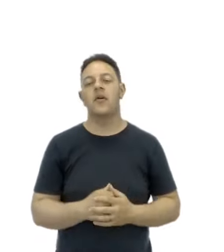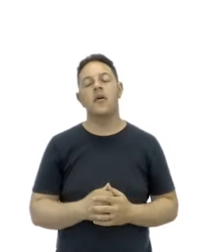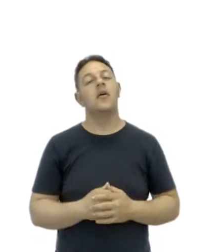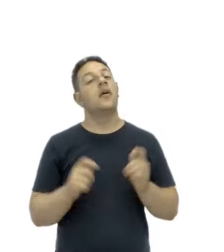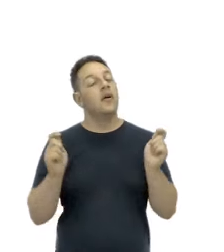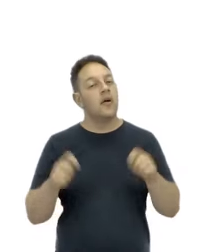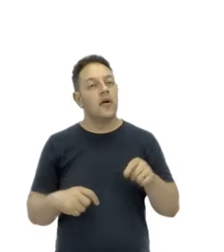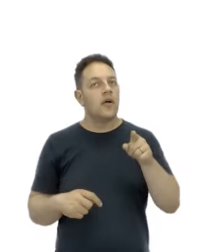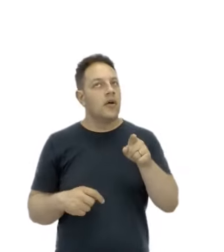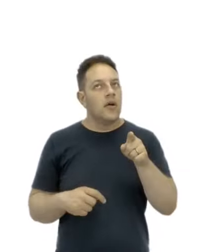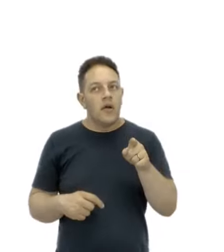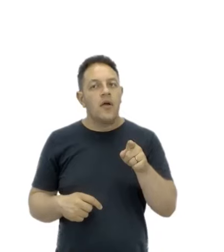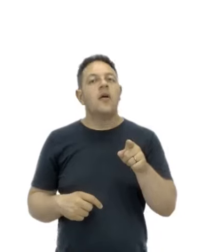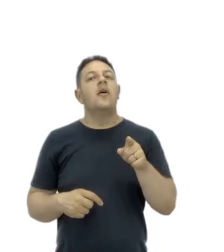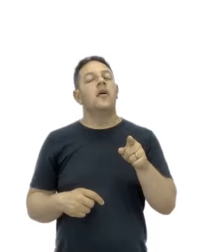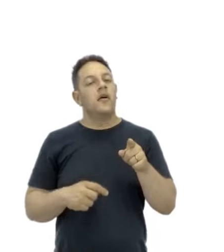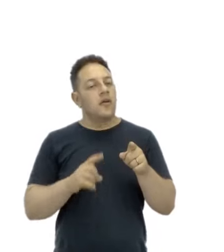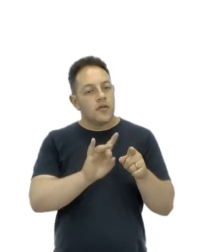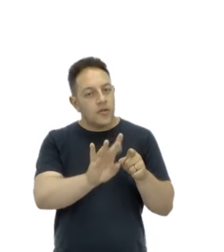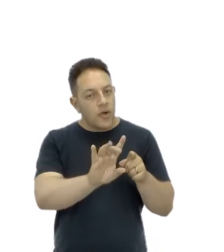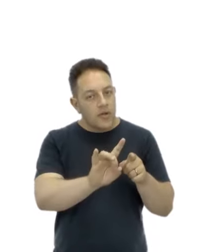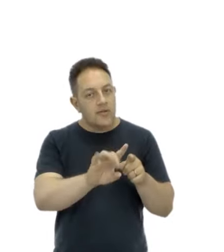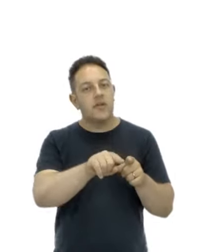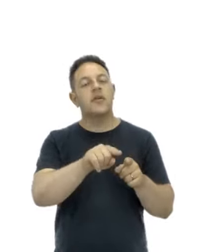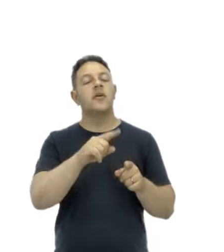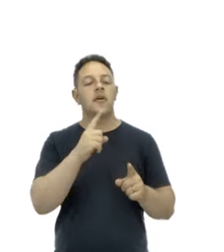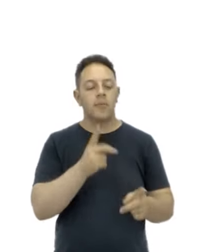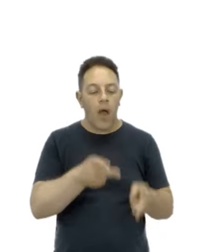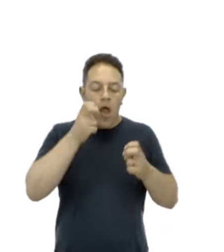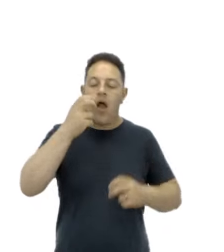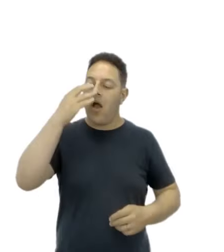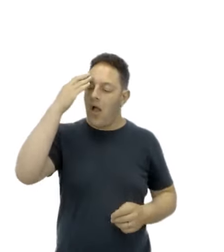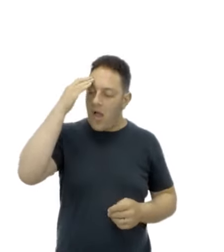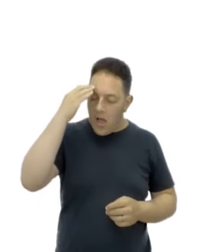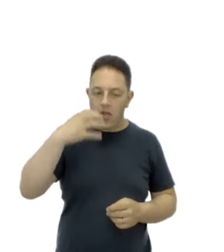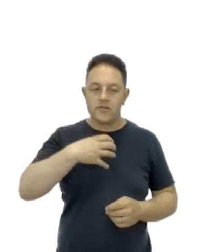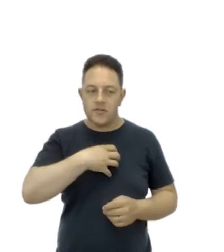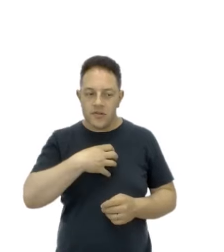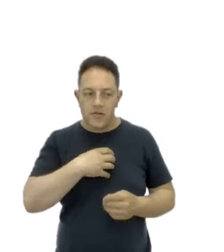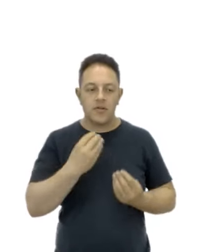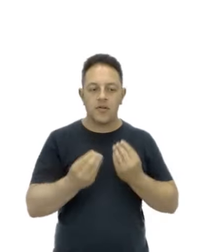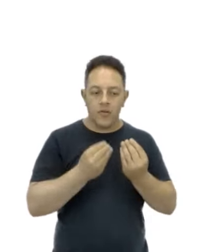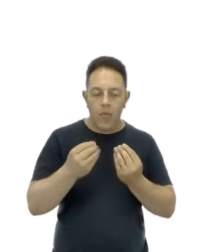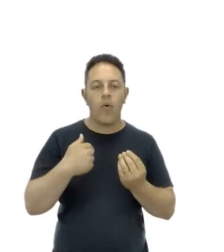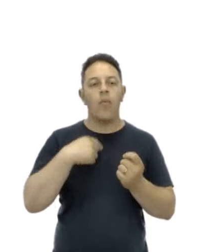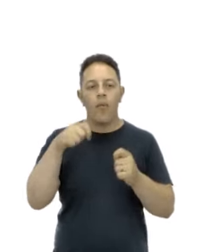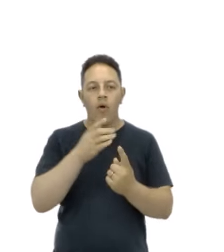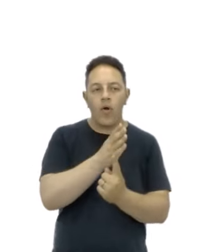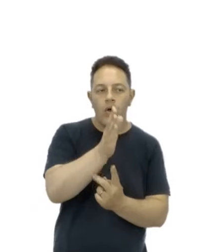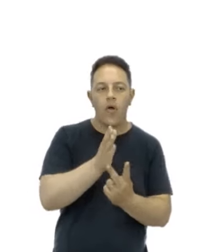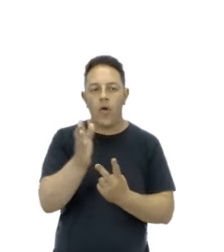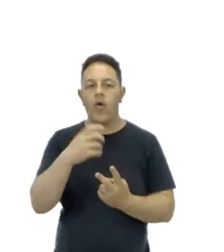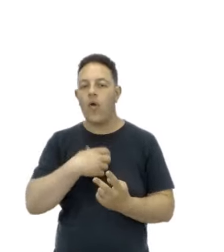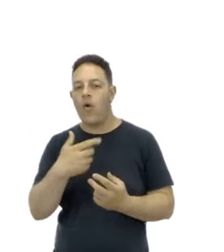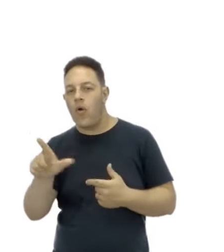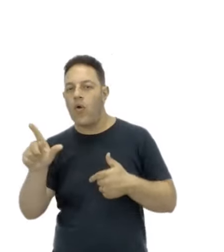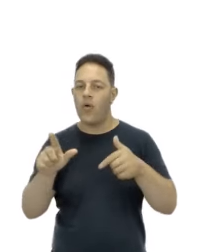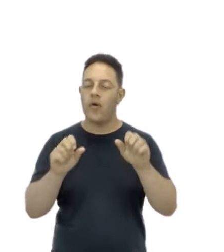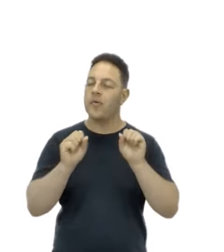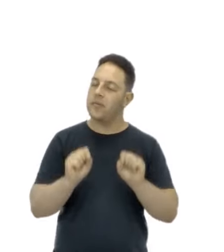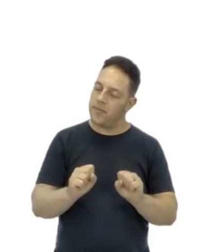trazendo novamente a oportunidade delas perceberem padrões para calcular, ou adicionar quantidades